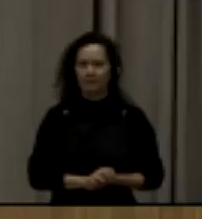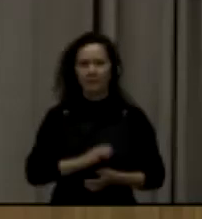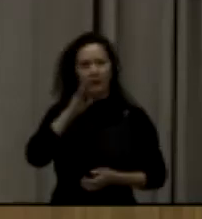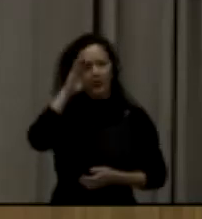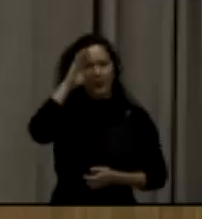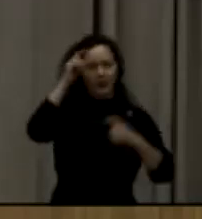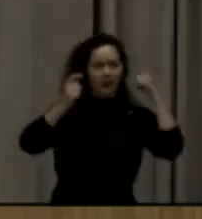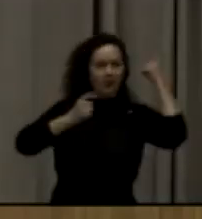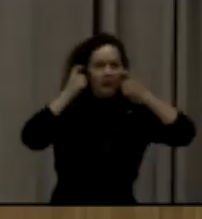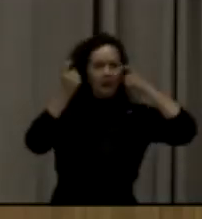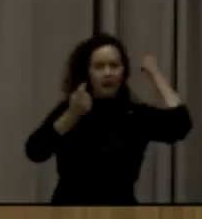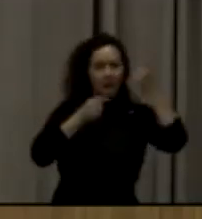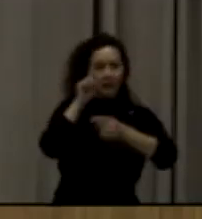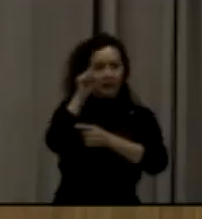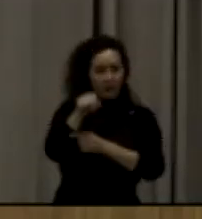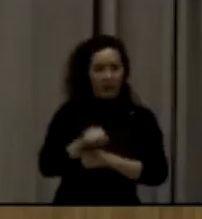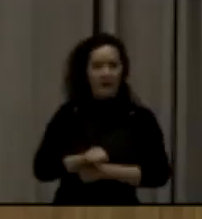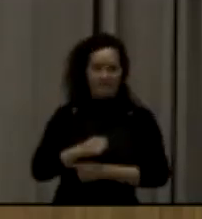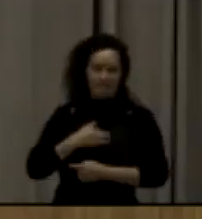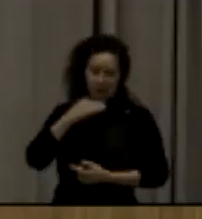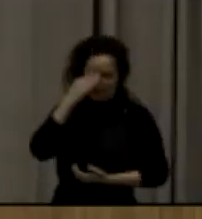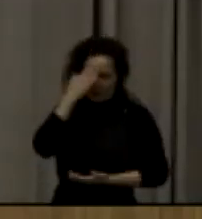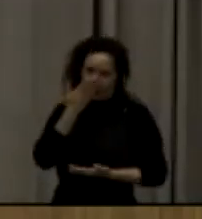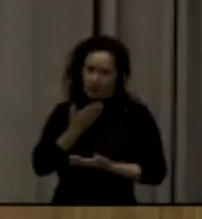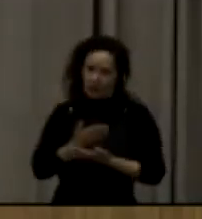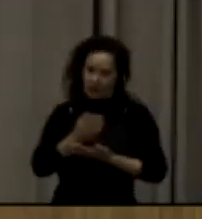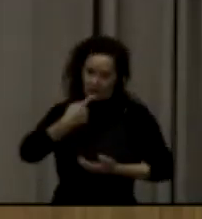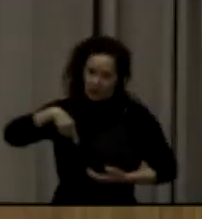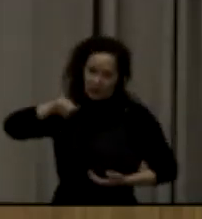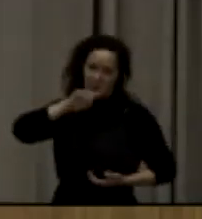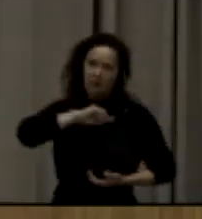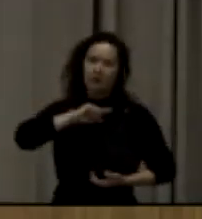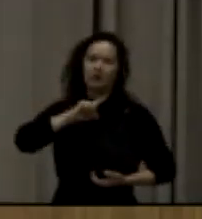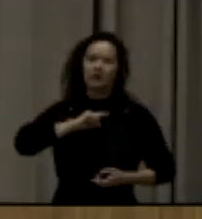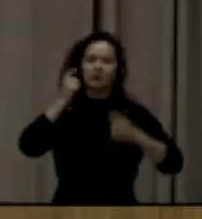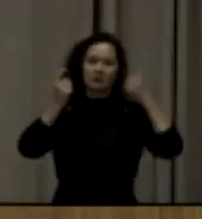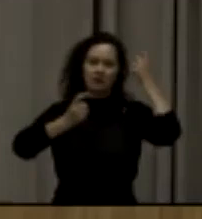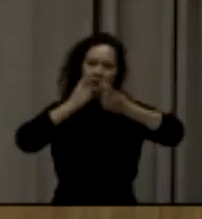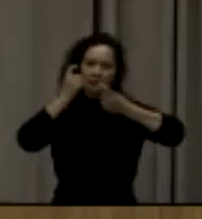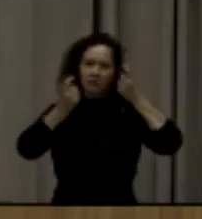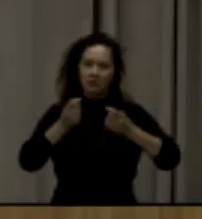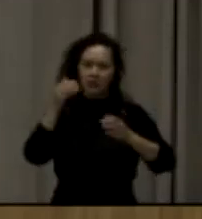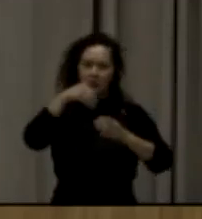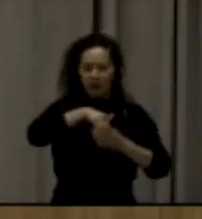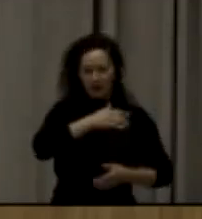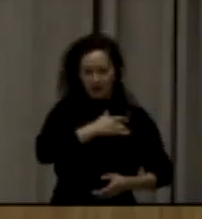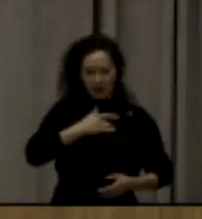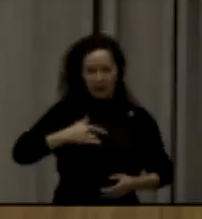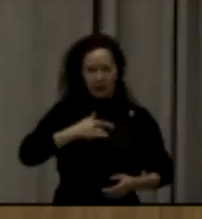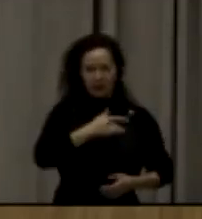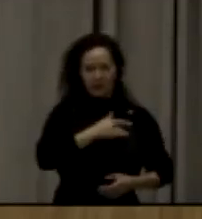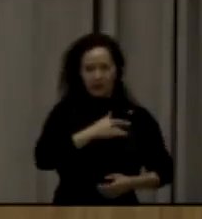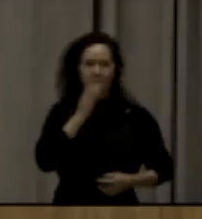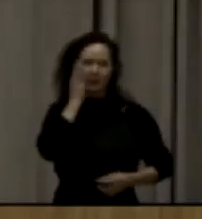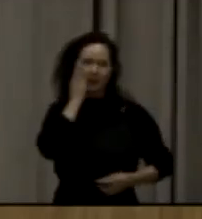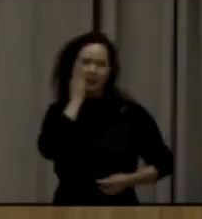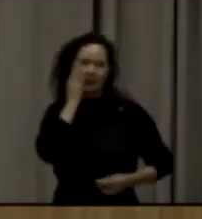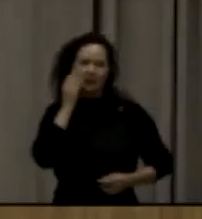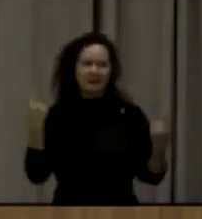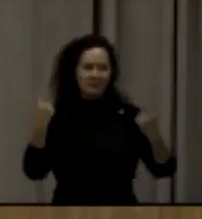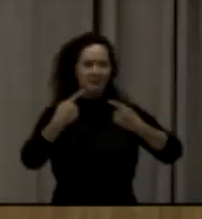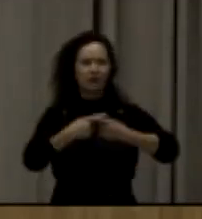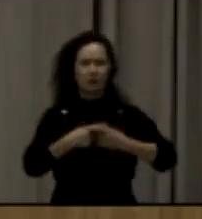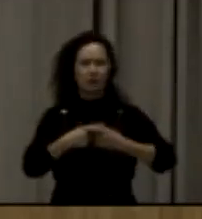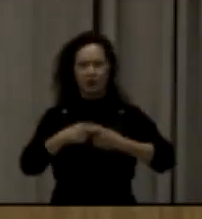é fundamental, e eu acredito que nós temos essa preocupação na saúde, e nós sabemos que tem uma